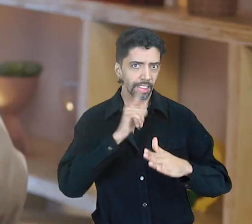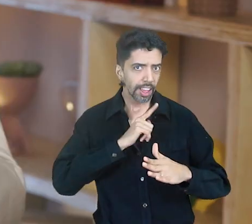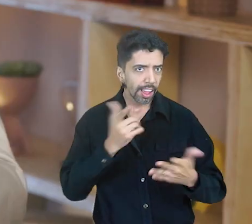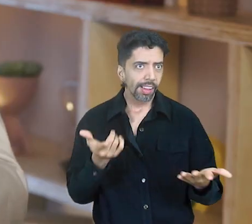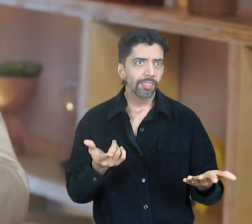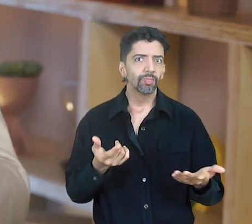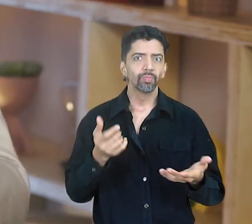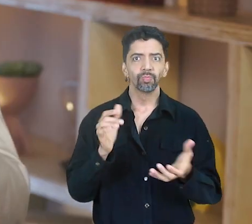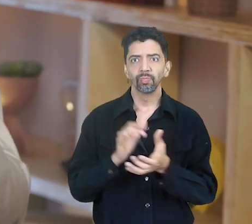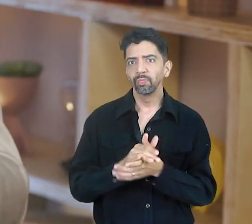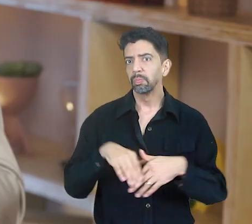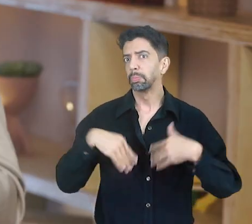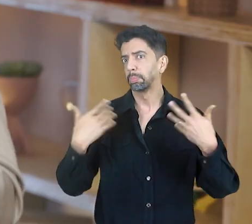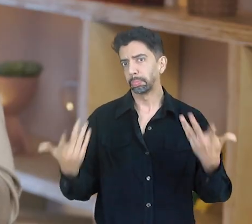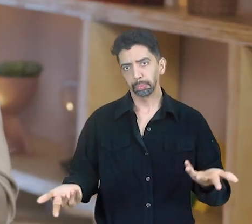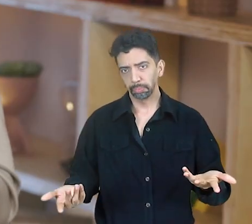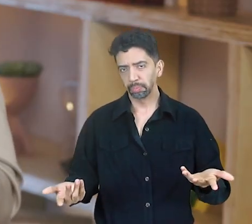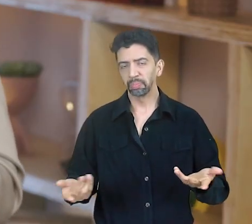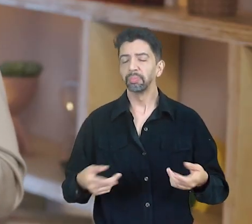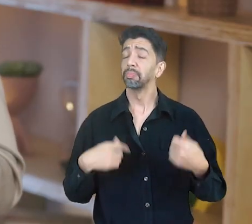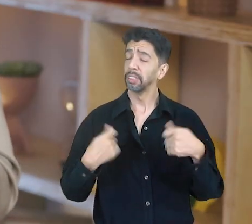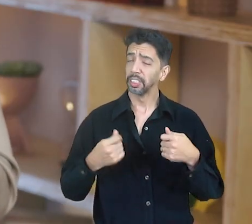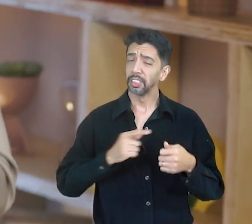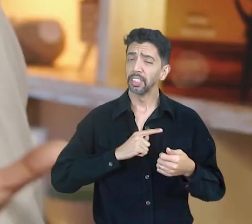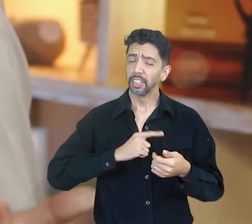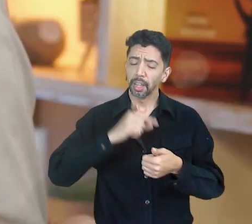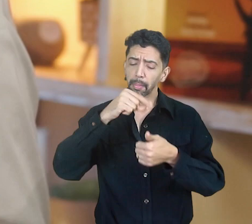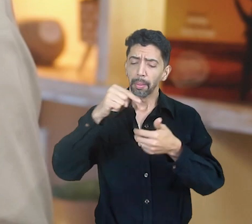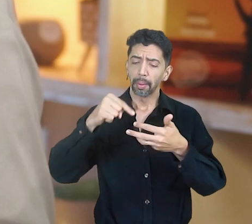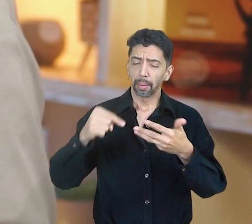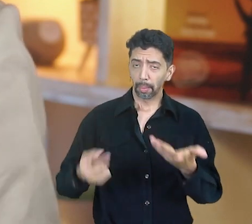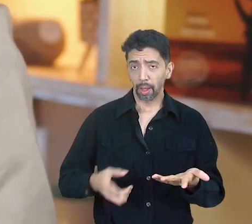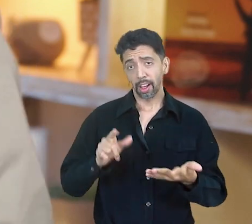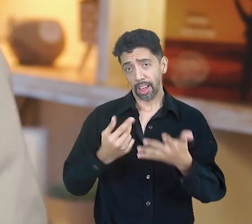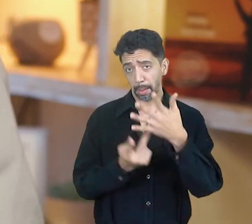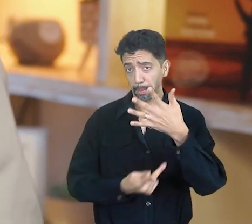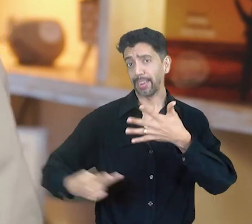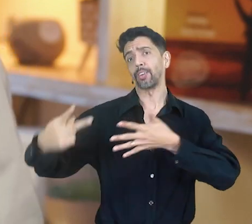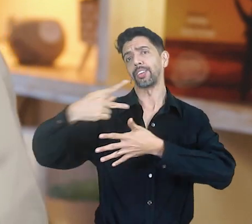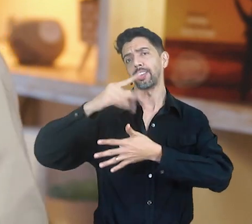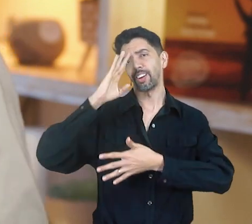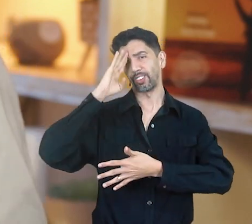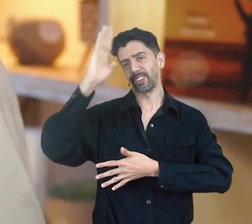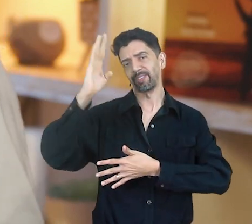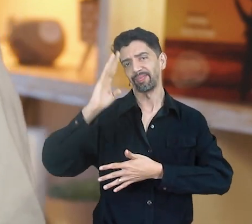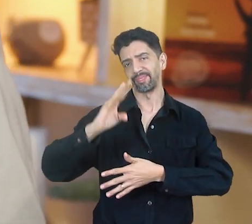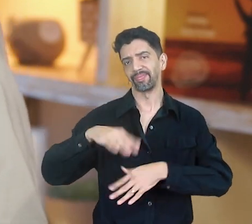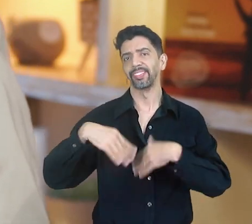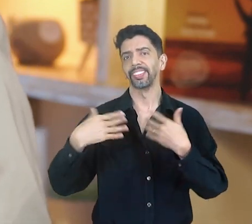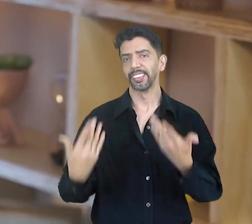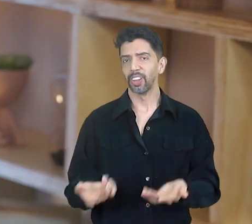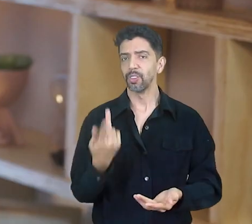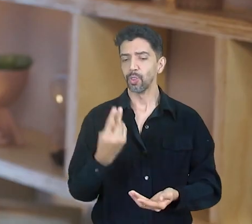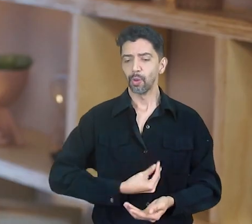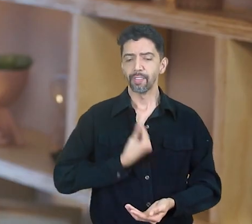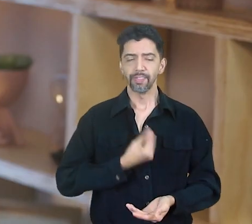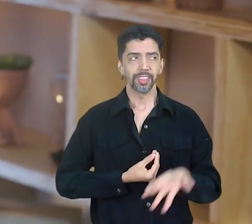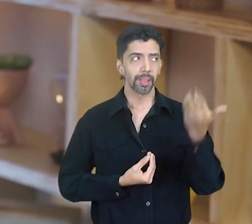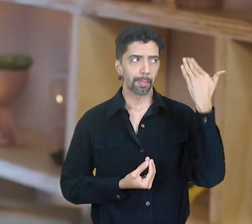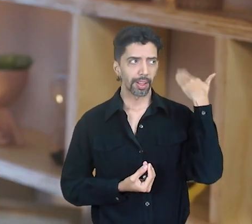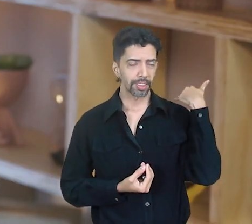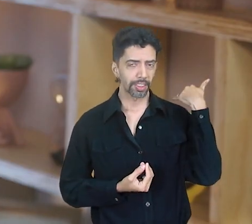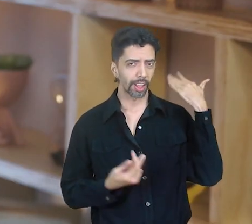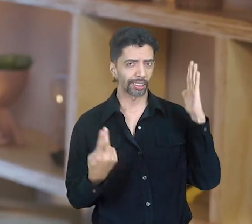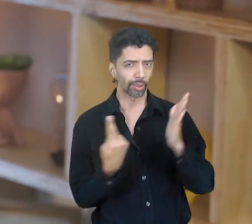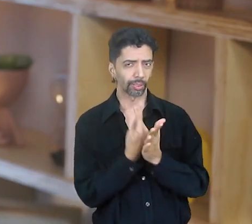casa? Realmente ter um lugar bacana para você viver? Sem dúvida alguma, então estas seriam as suas prioridades. O que